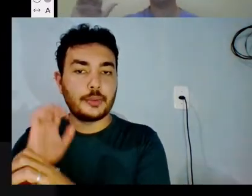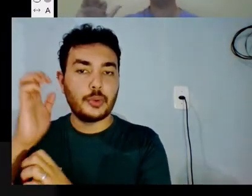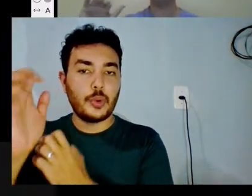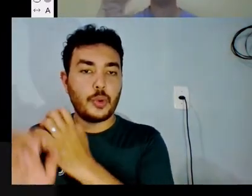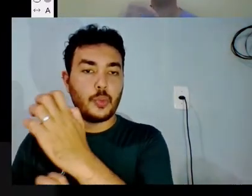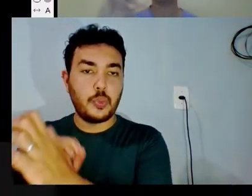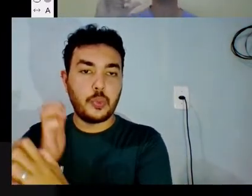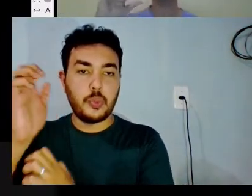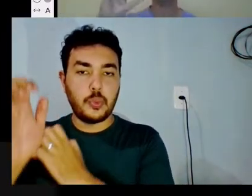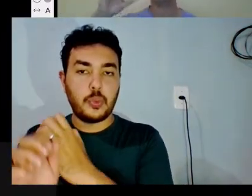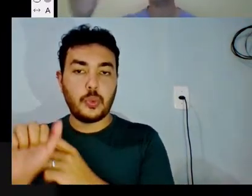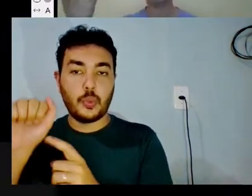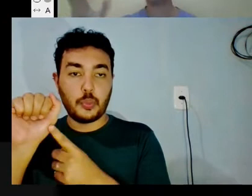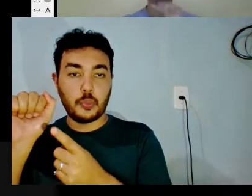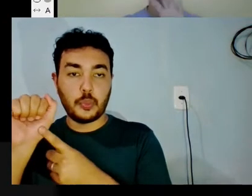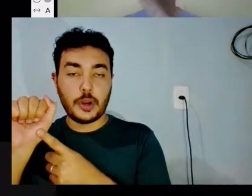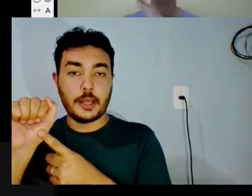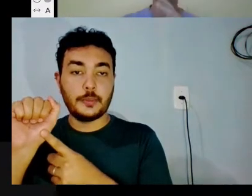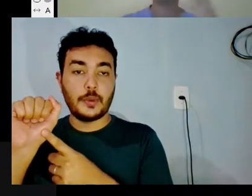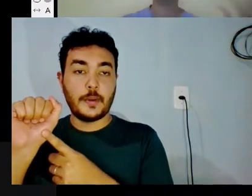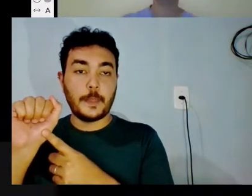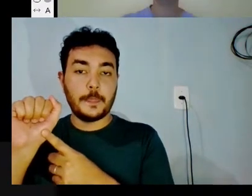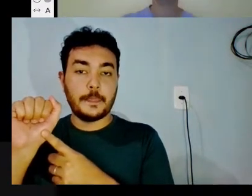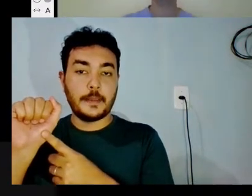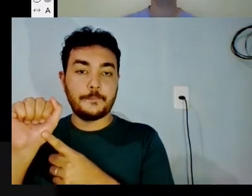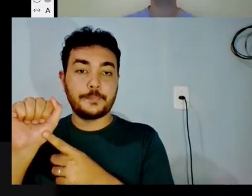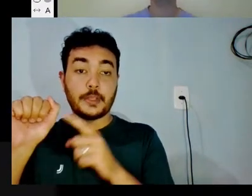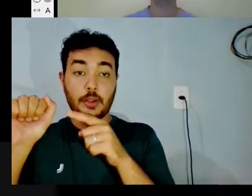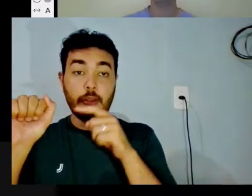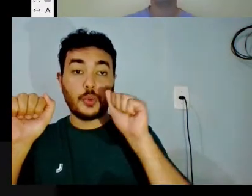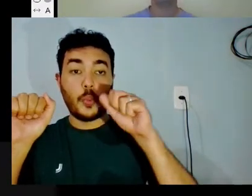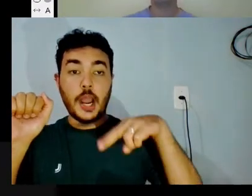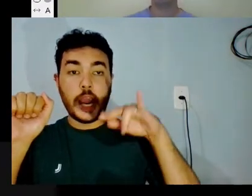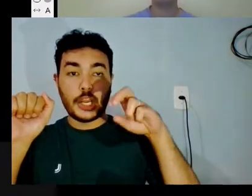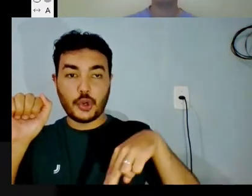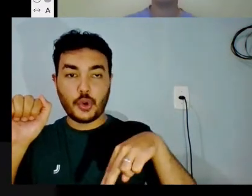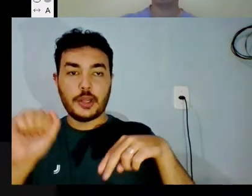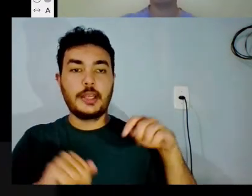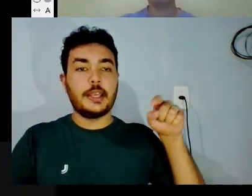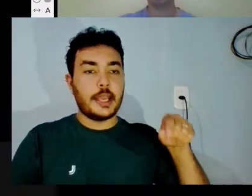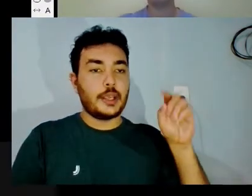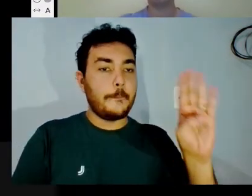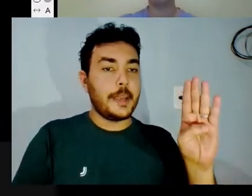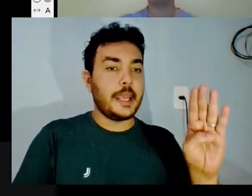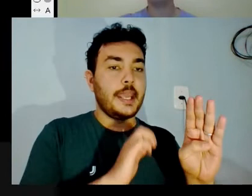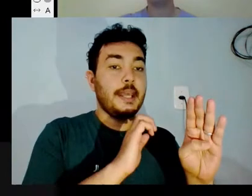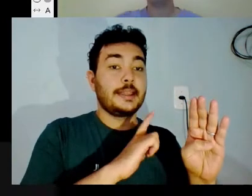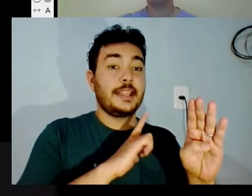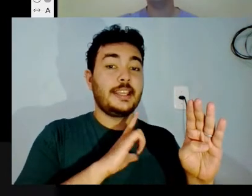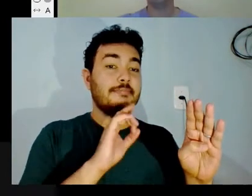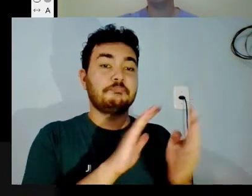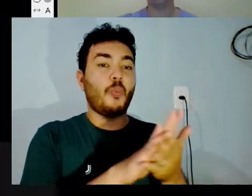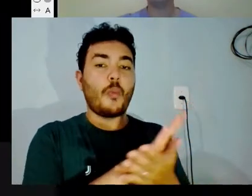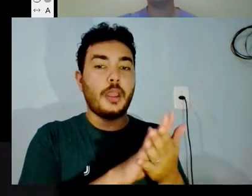está sem o elétron. Então, o átomo B seria o cátion e o átomo A seria o ânion, né? Que tem carga negativa porque ganhou um elétron. E